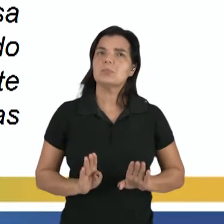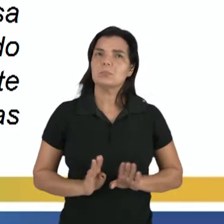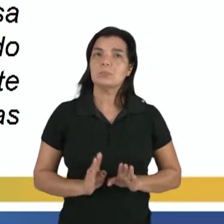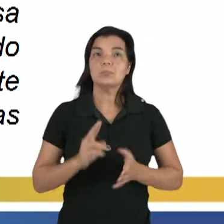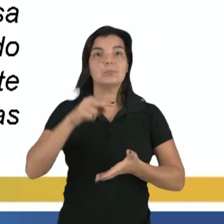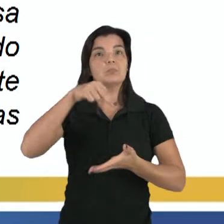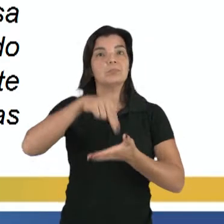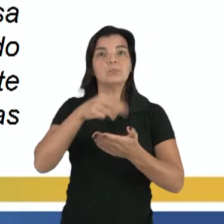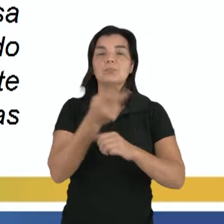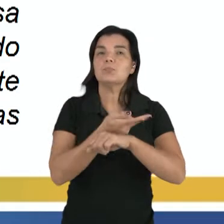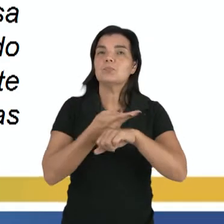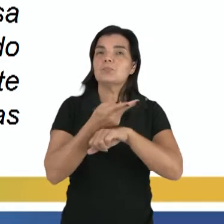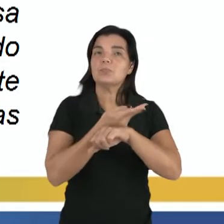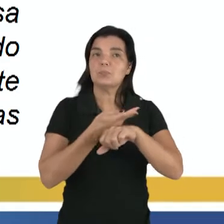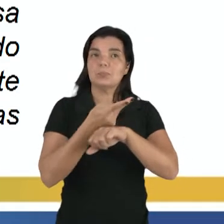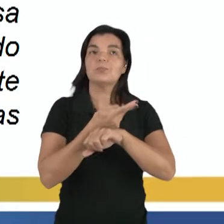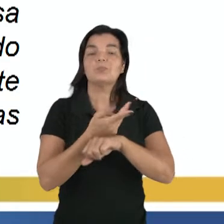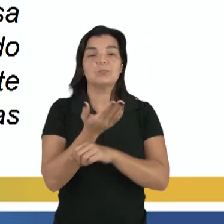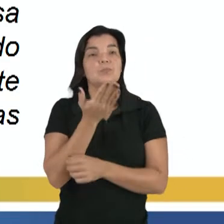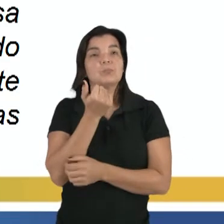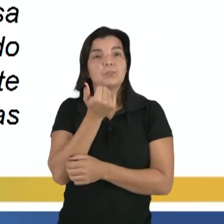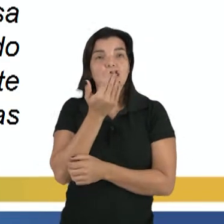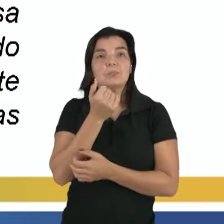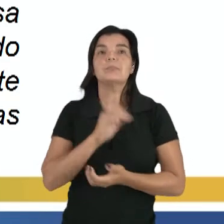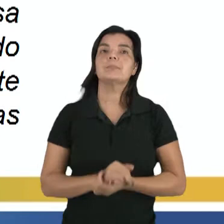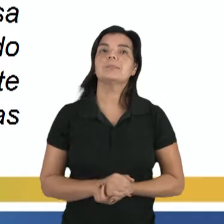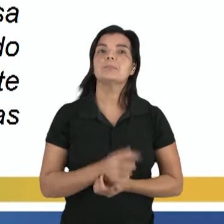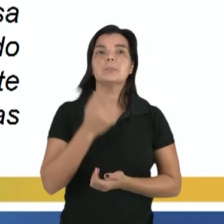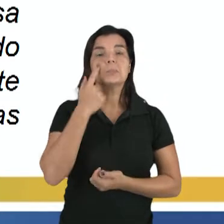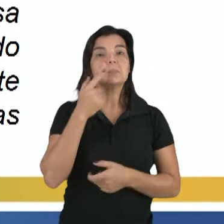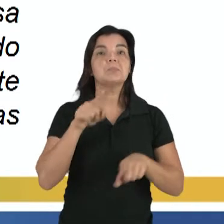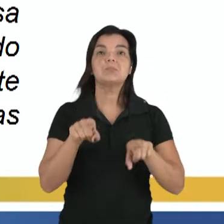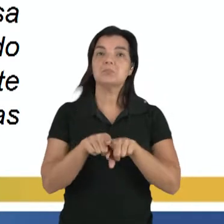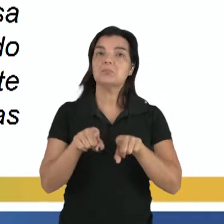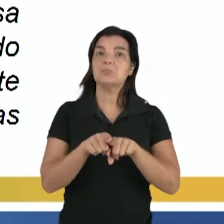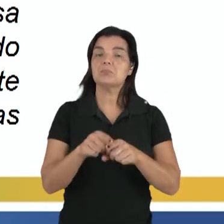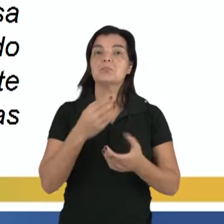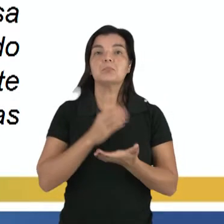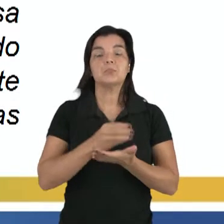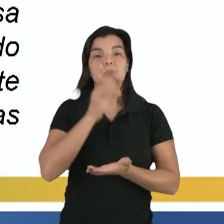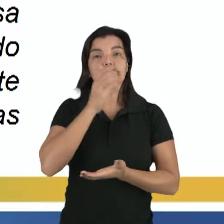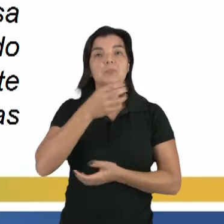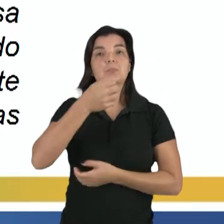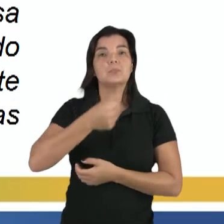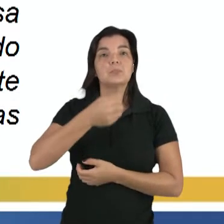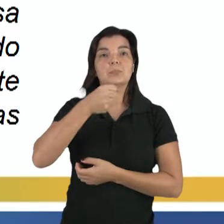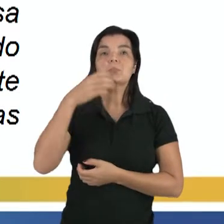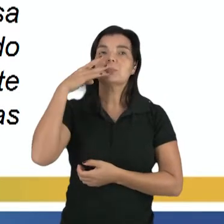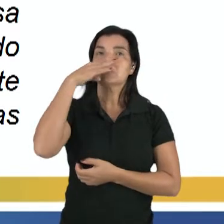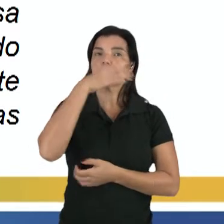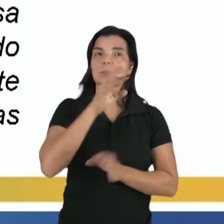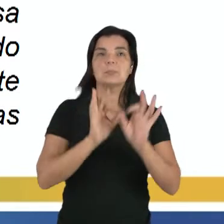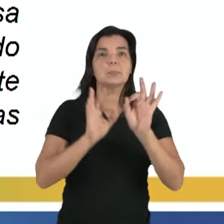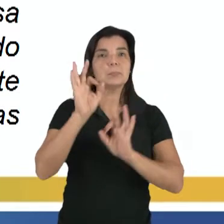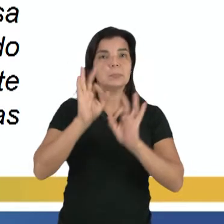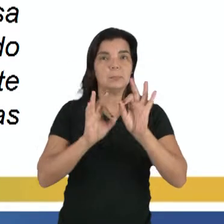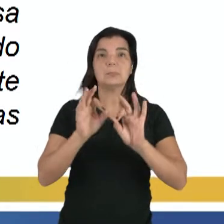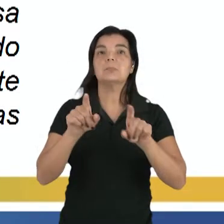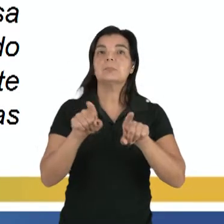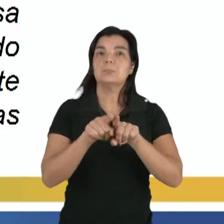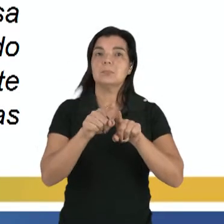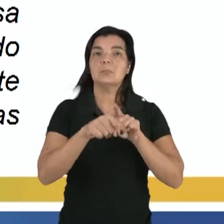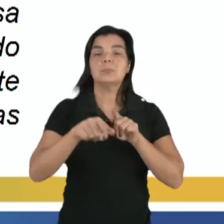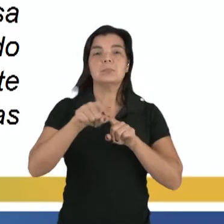deu fome. Ele levantou e procurou os últimos vestígios do jantar. Ela ficou saciada com um copo de leite